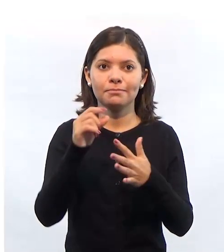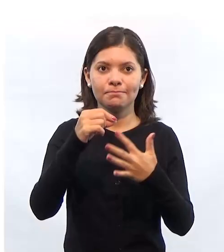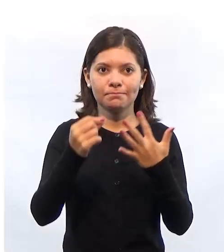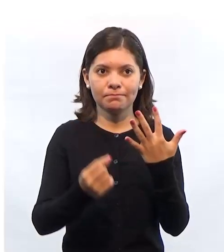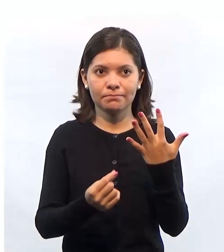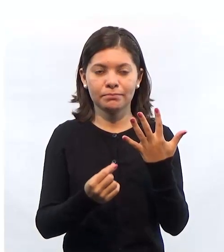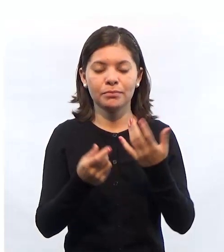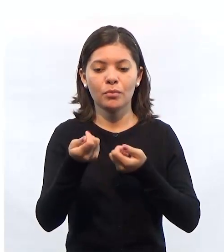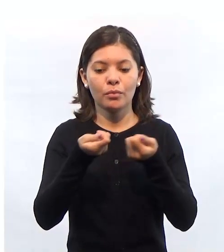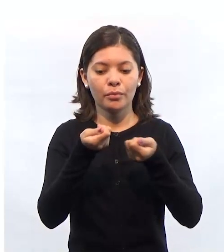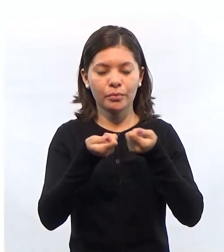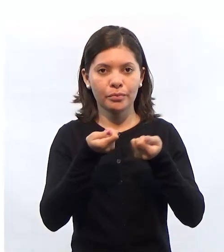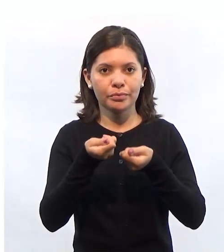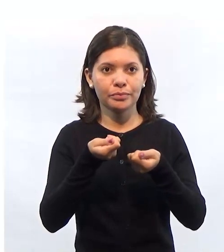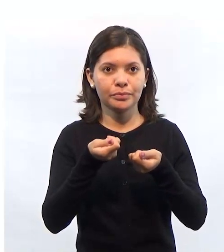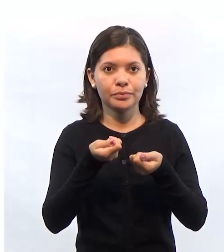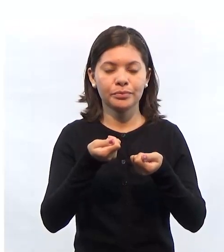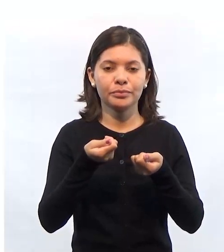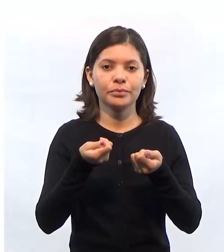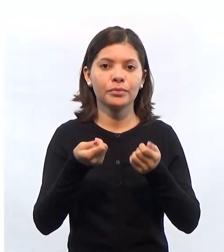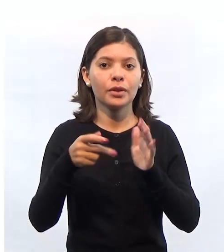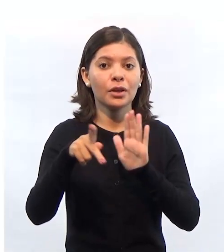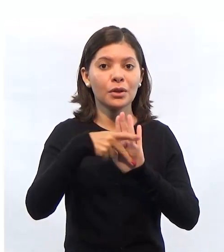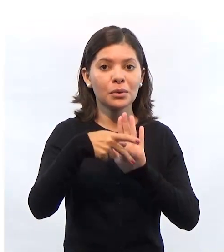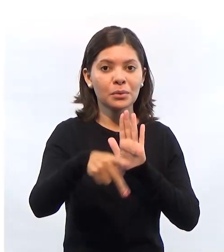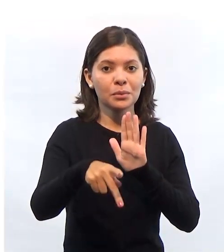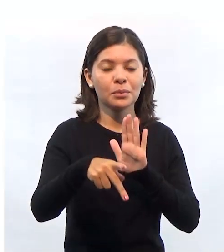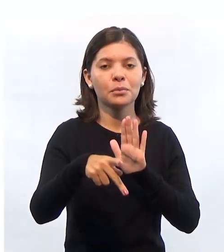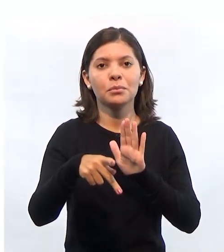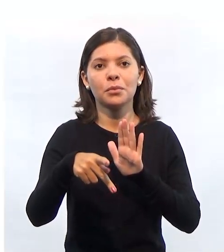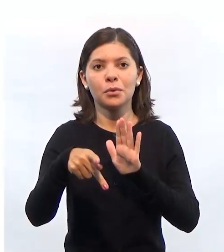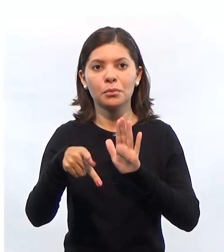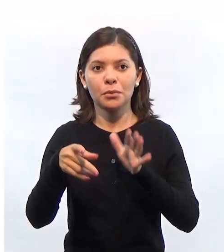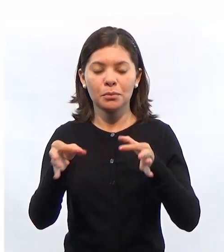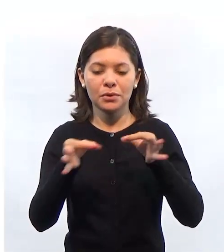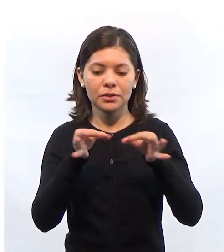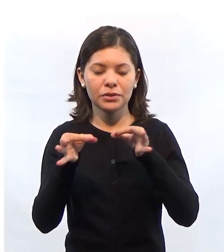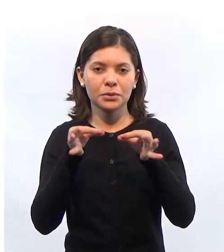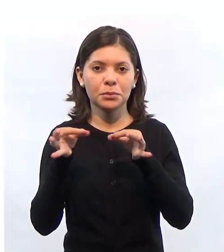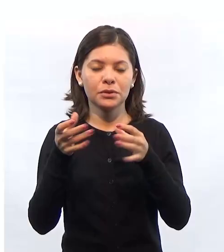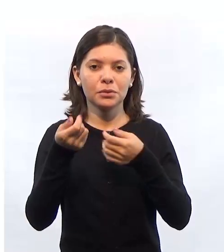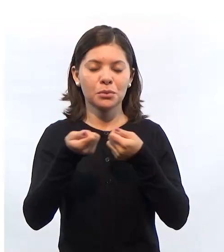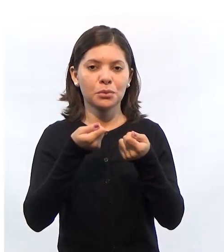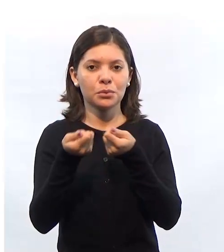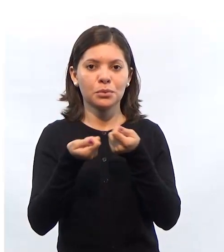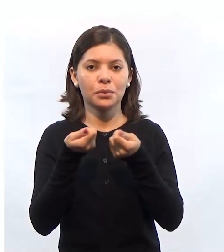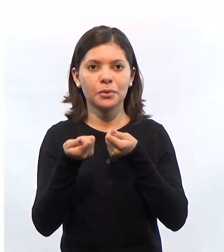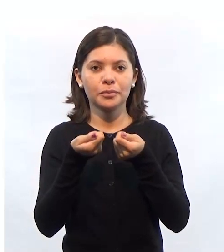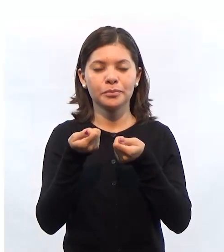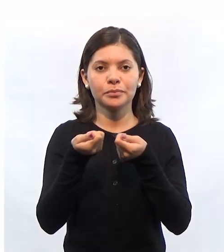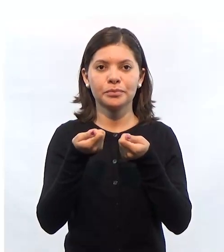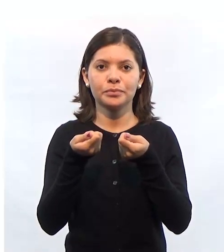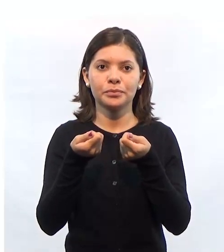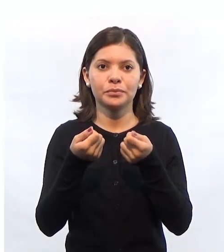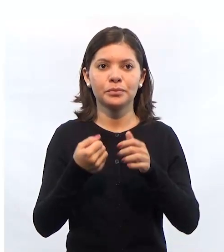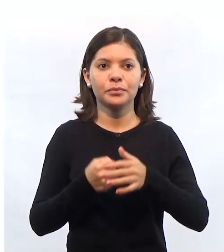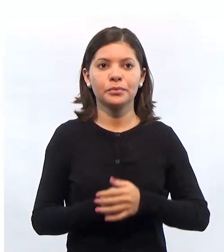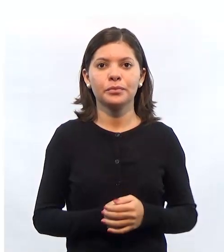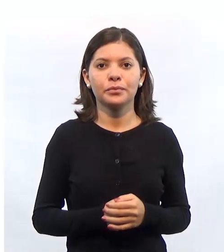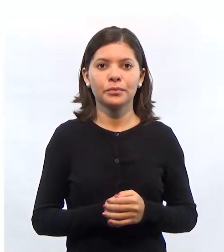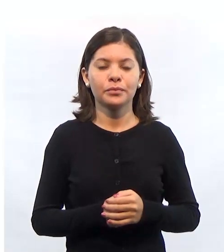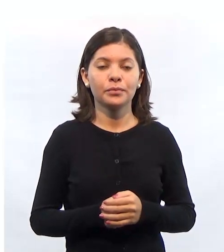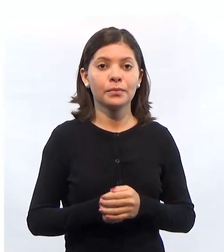da produção geralmente ele é realizado no próprio órgão de planejamento e controle da produção como